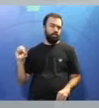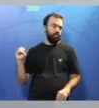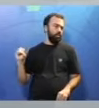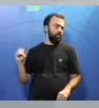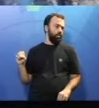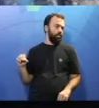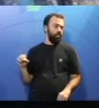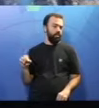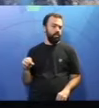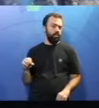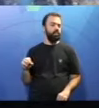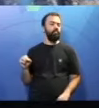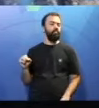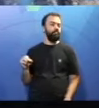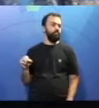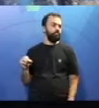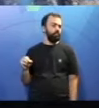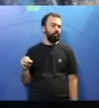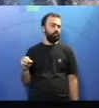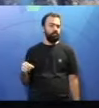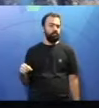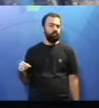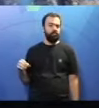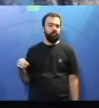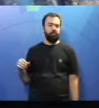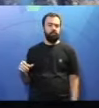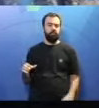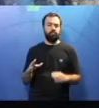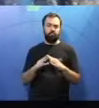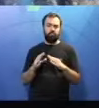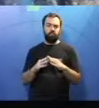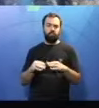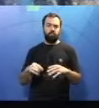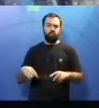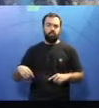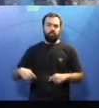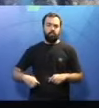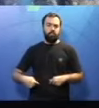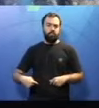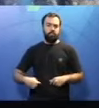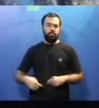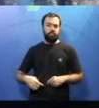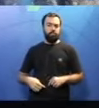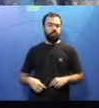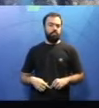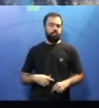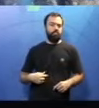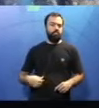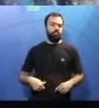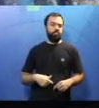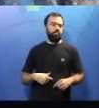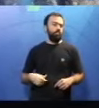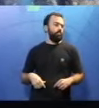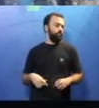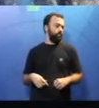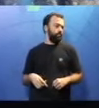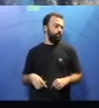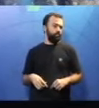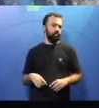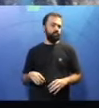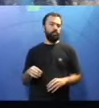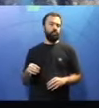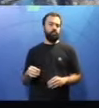presente eventualmente na flora intestinal e eventualmente também pode provocar doenças nos seres vivos, como a